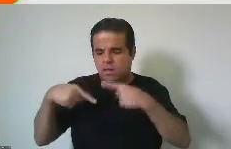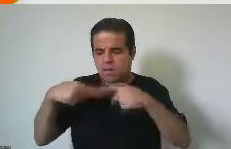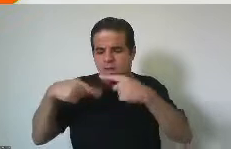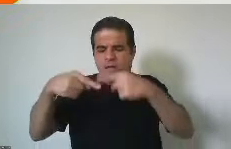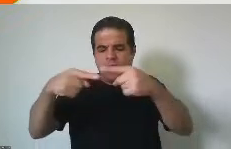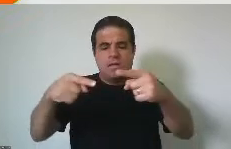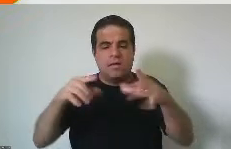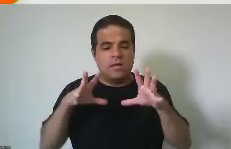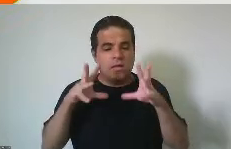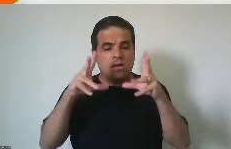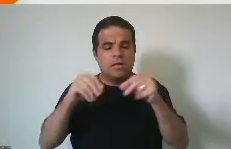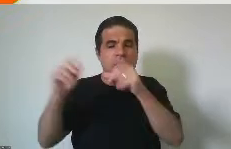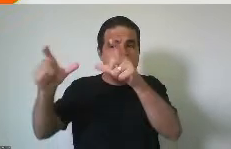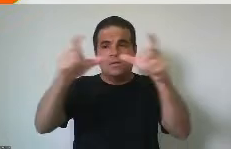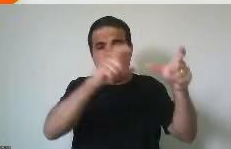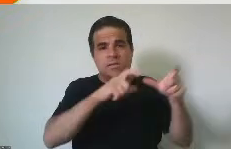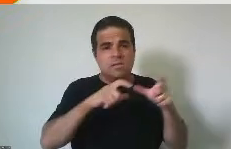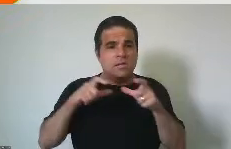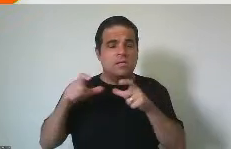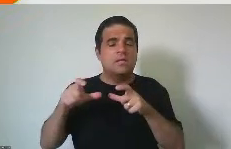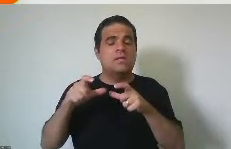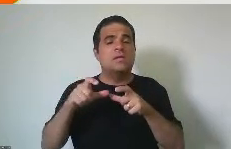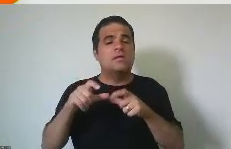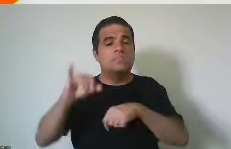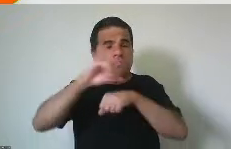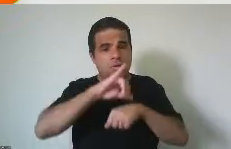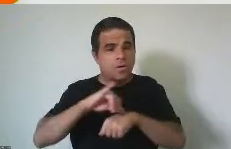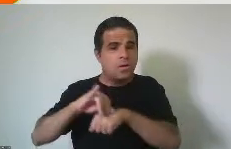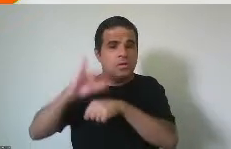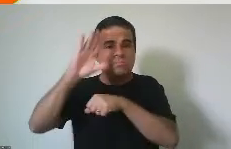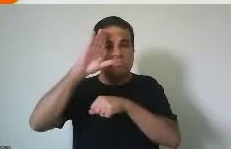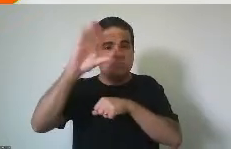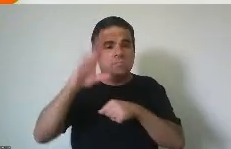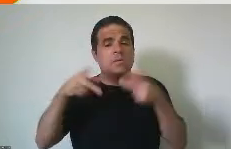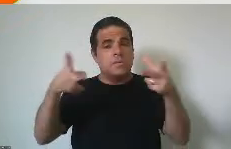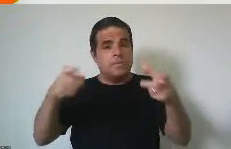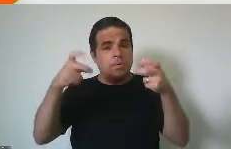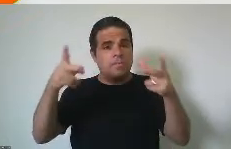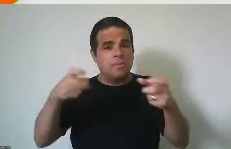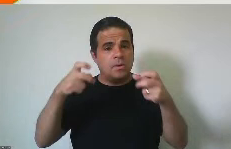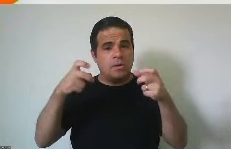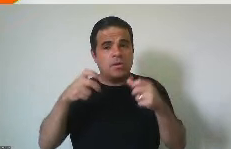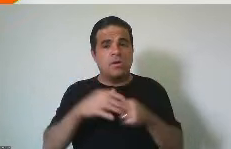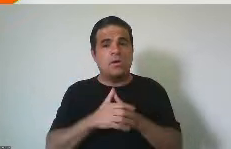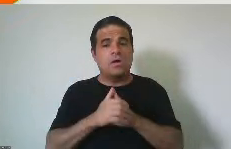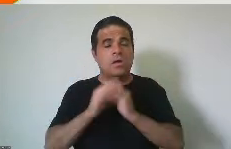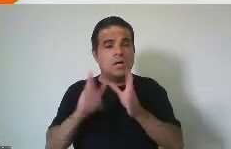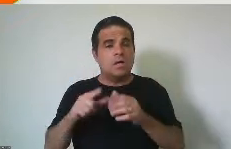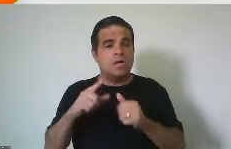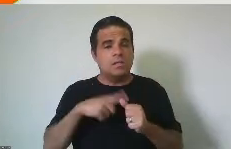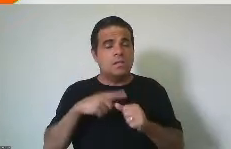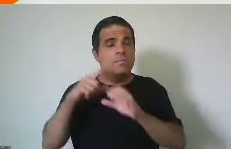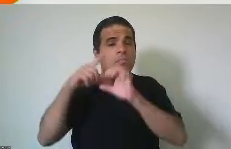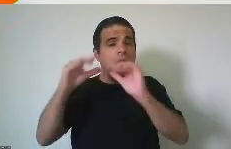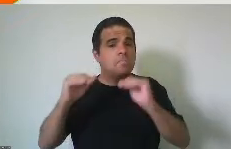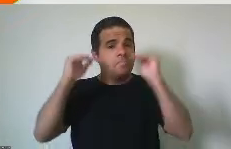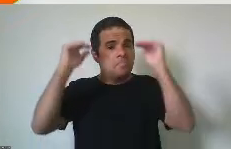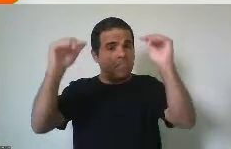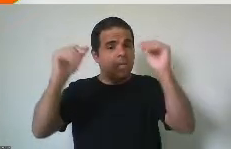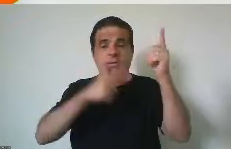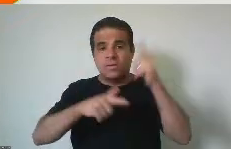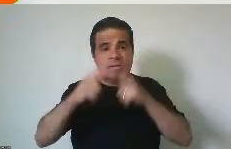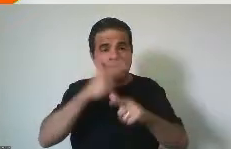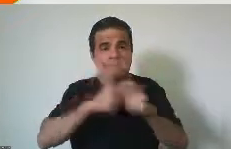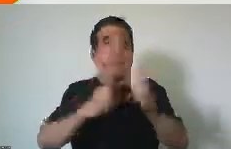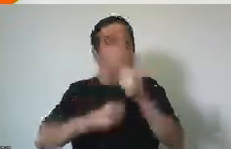esta região para os Polo de principal consumo de fato aqui temos o empreendimento que ganhamos o ano passado